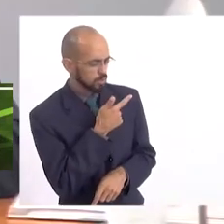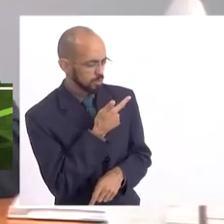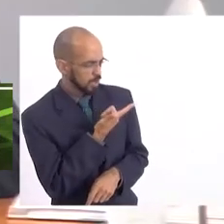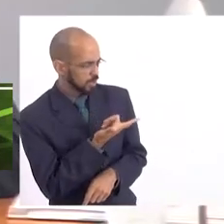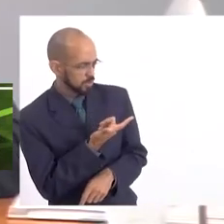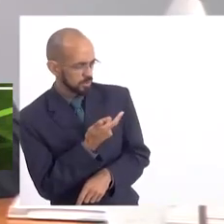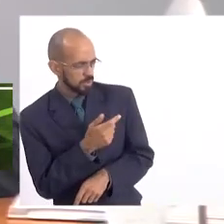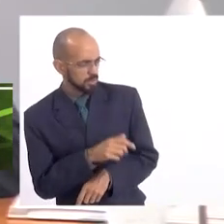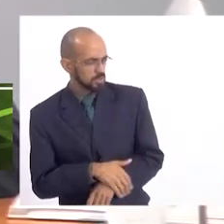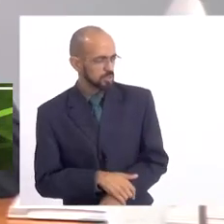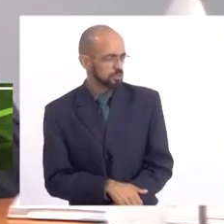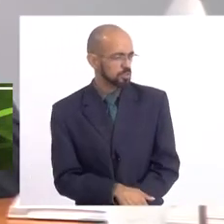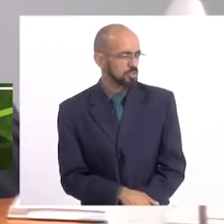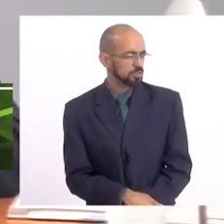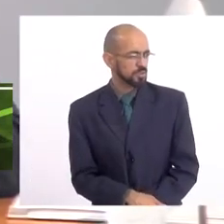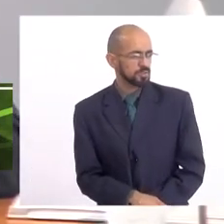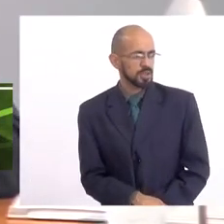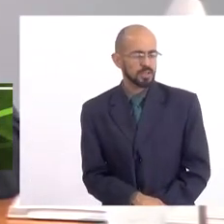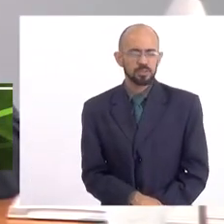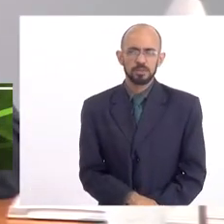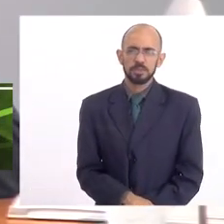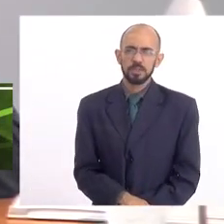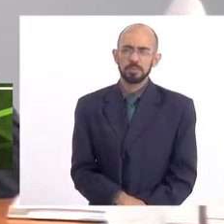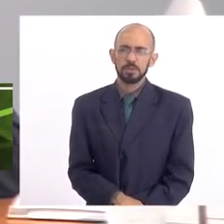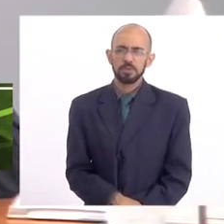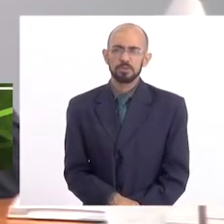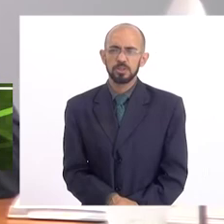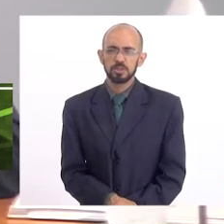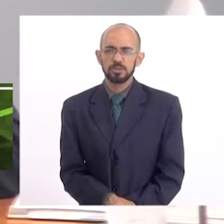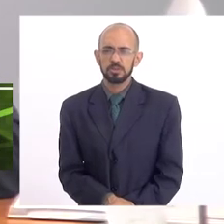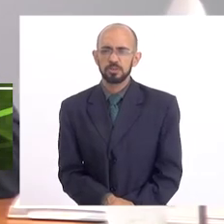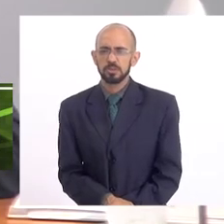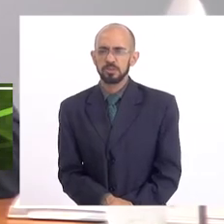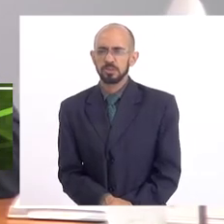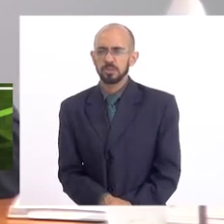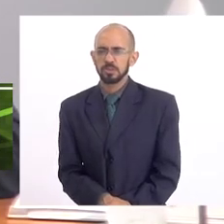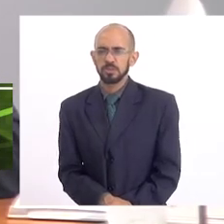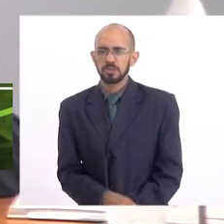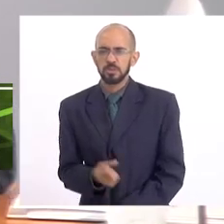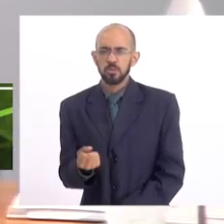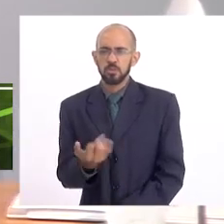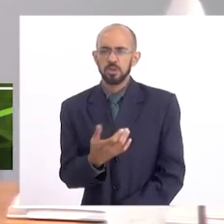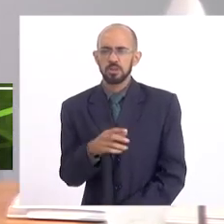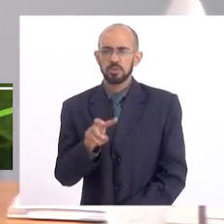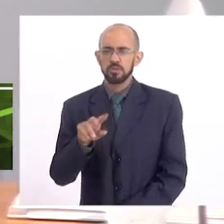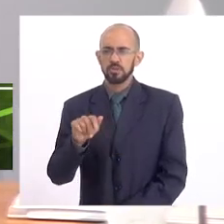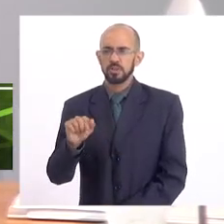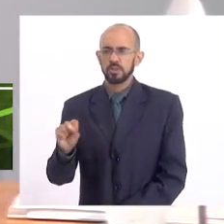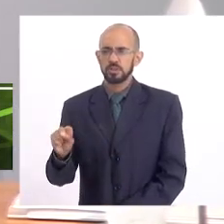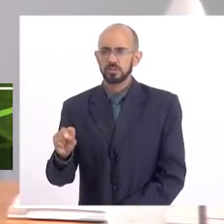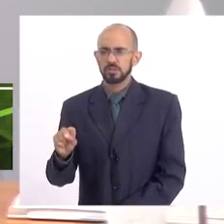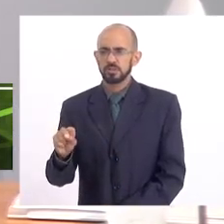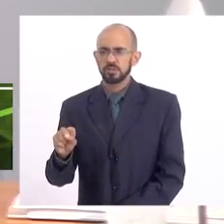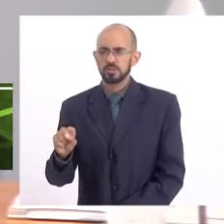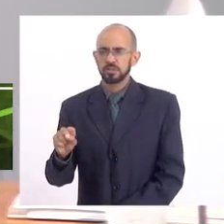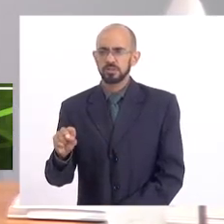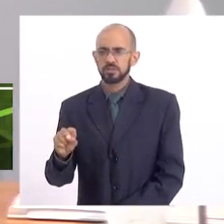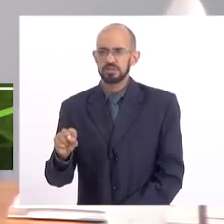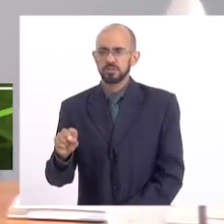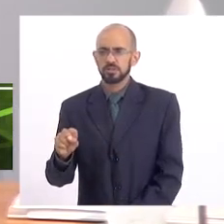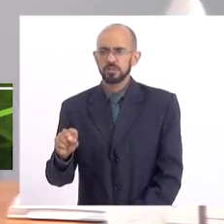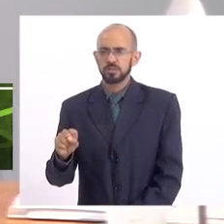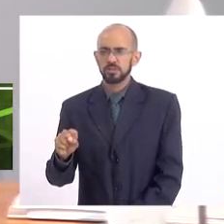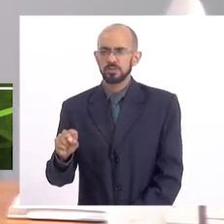Não temos esse... De quantos chegarão? Não, de quantos... Quantas vagas serão dispostas? São quantos,